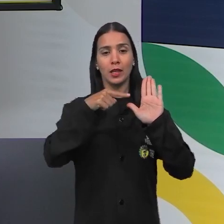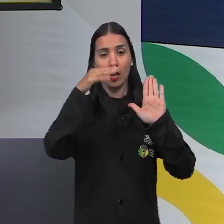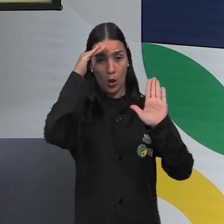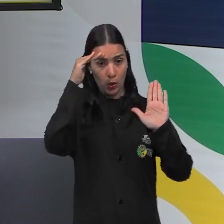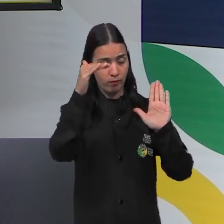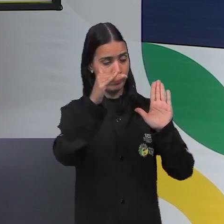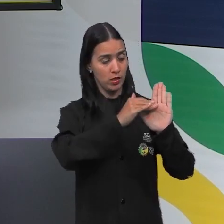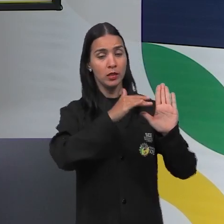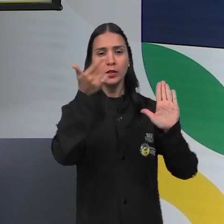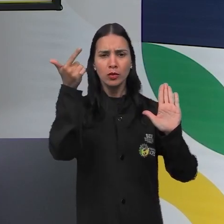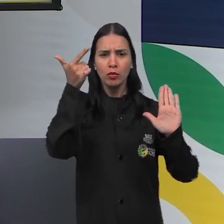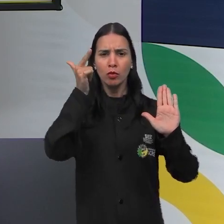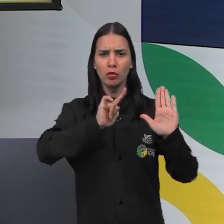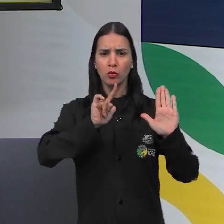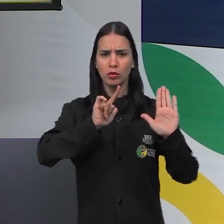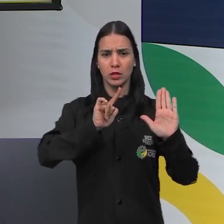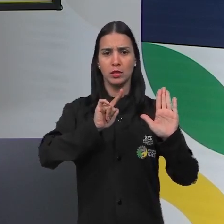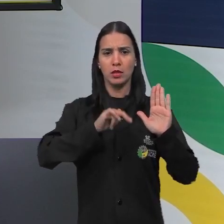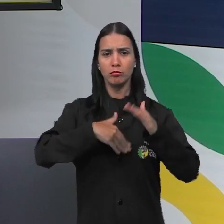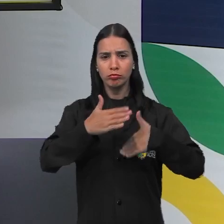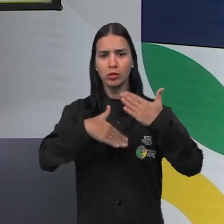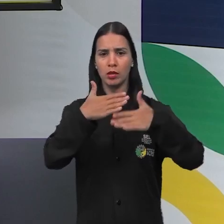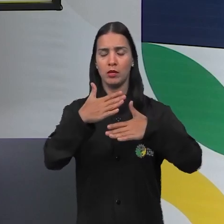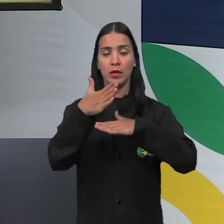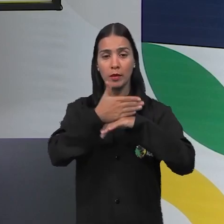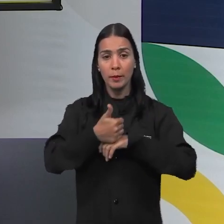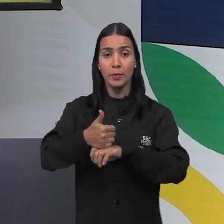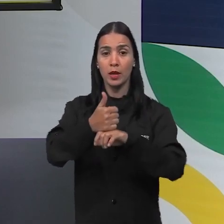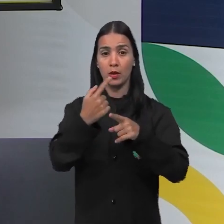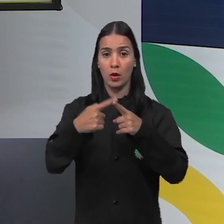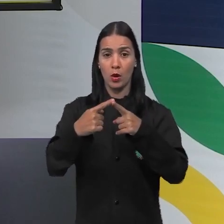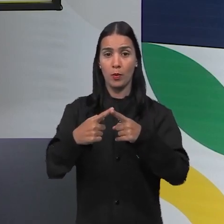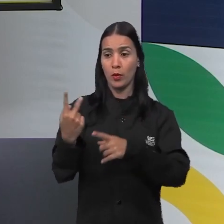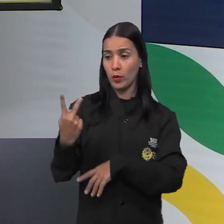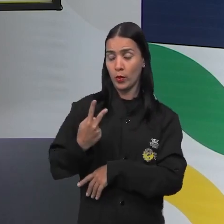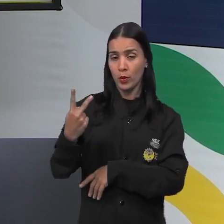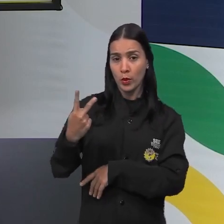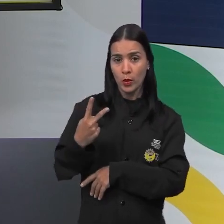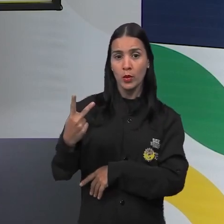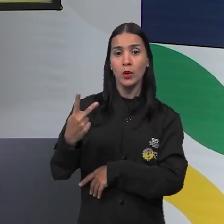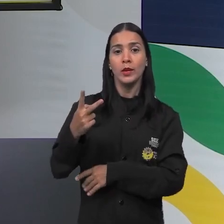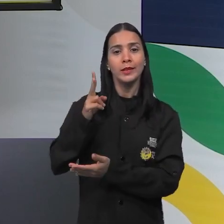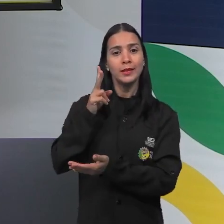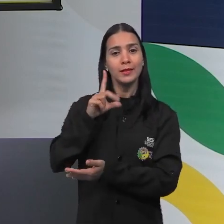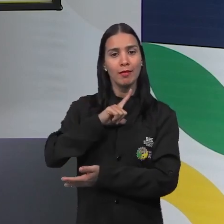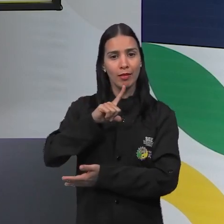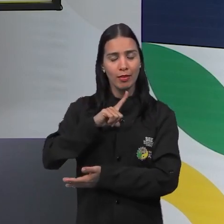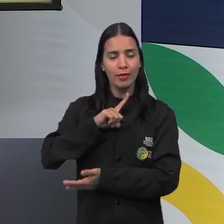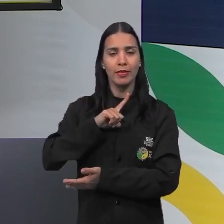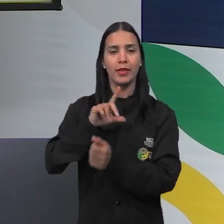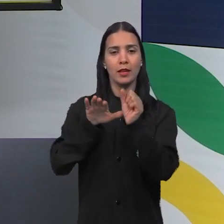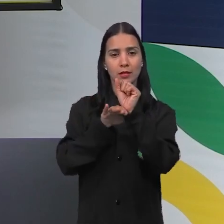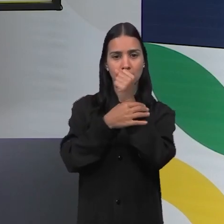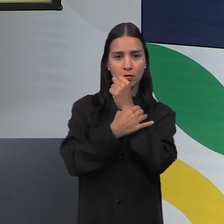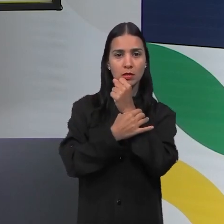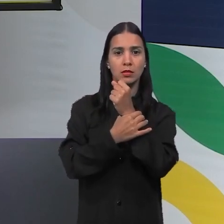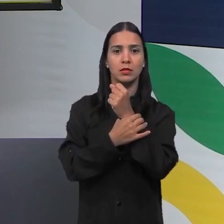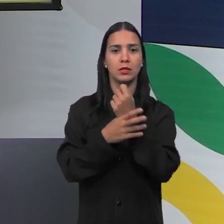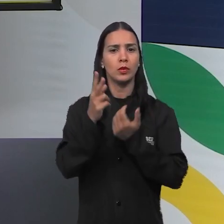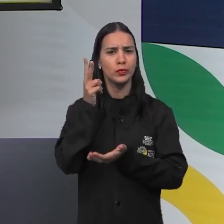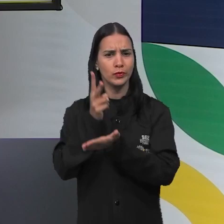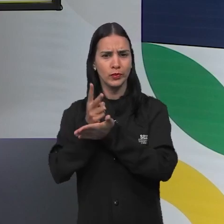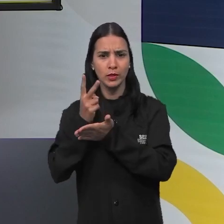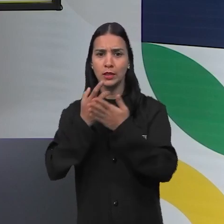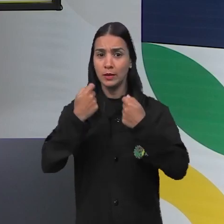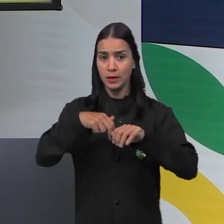melhor para a segurança de quem está praticando. Não é sempre que apenas o respeito às regras é